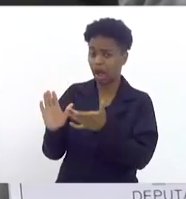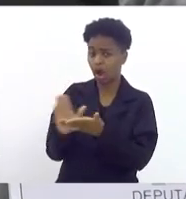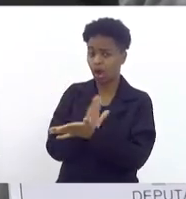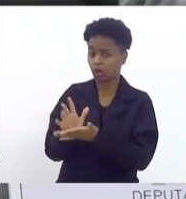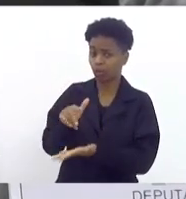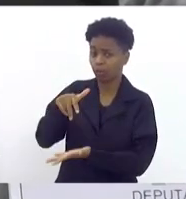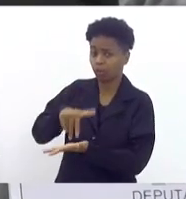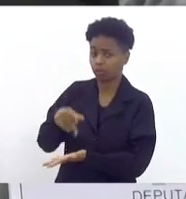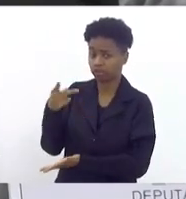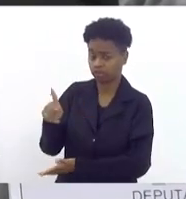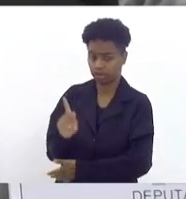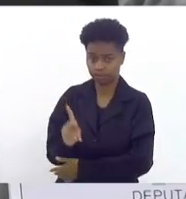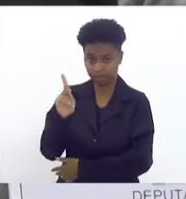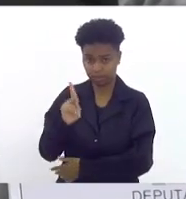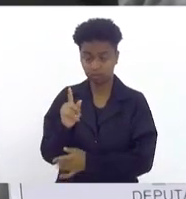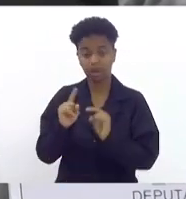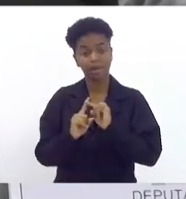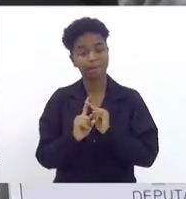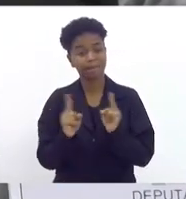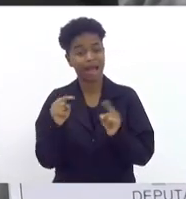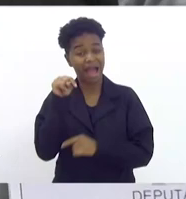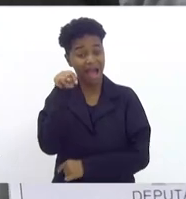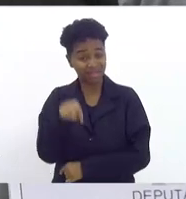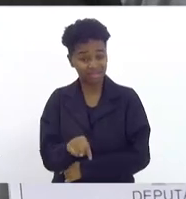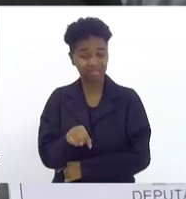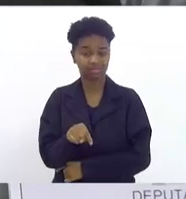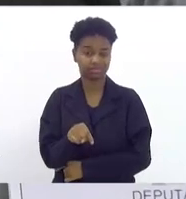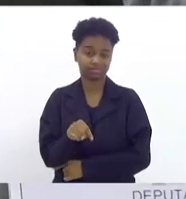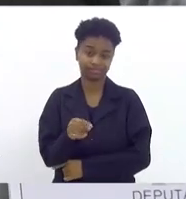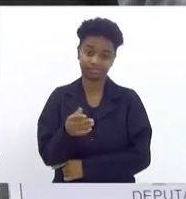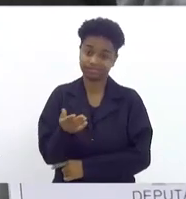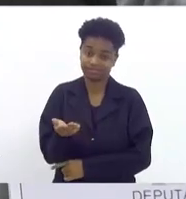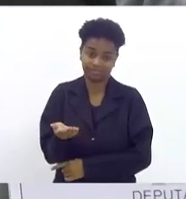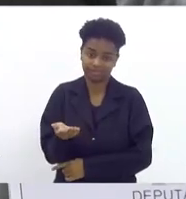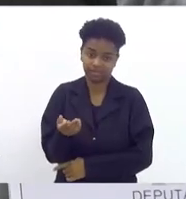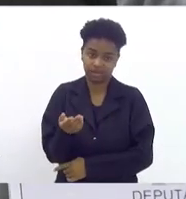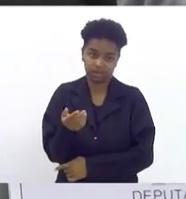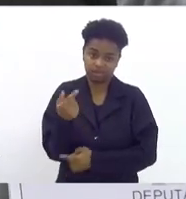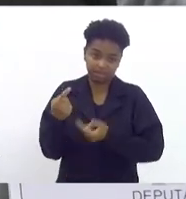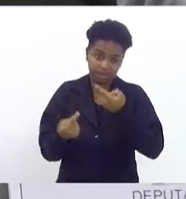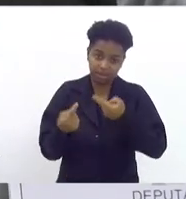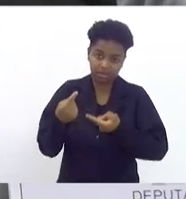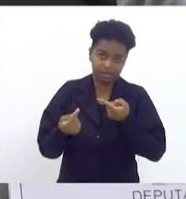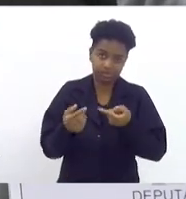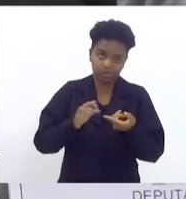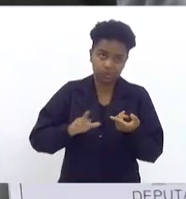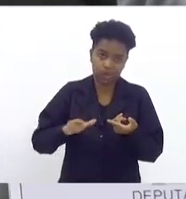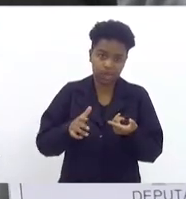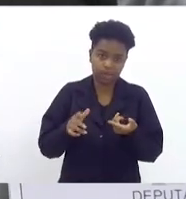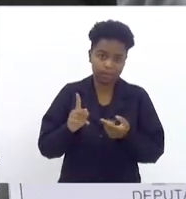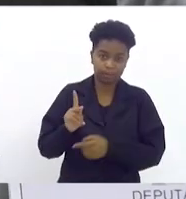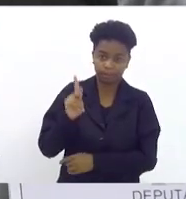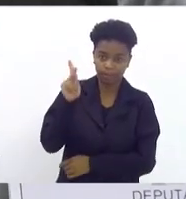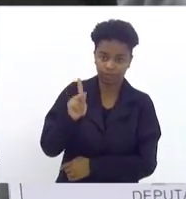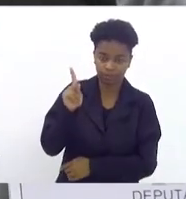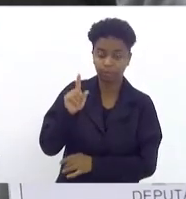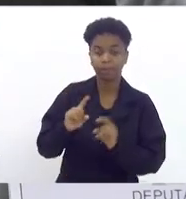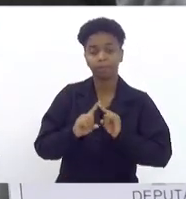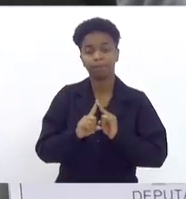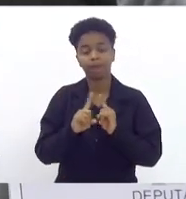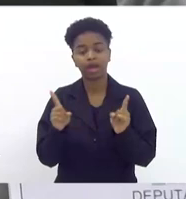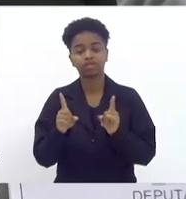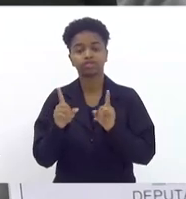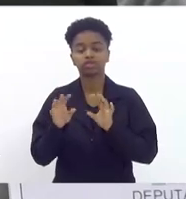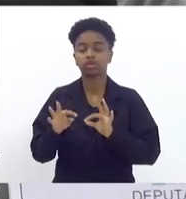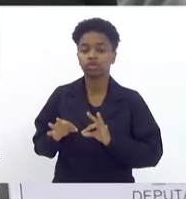da Petrobras, mas aqui, nesse caso, né, não é, o debate aqui não é propriamente a Petrobras, mas